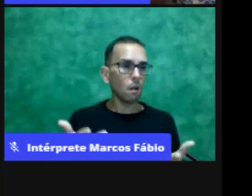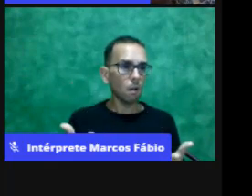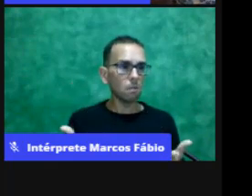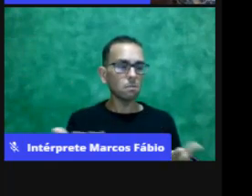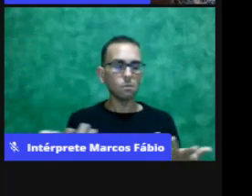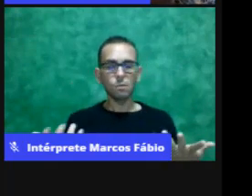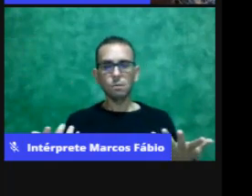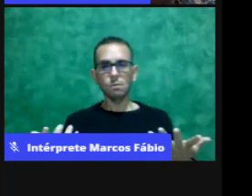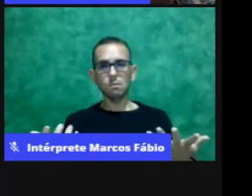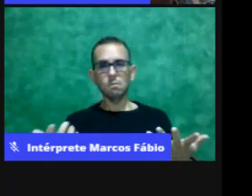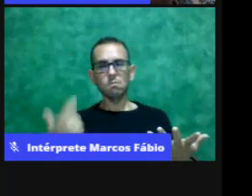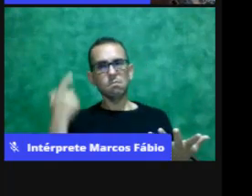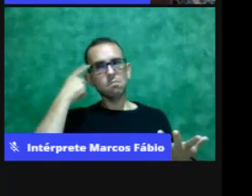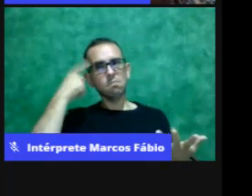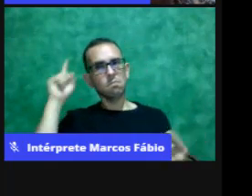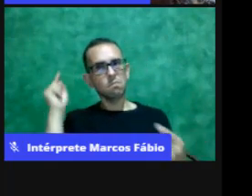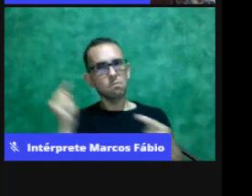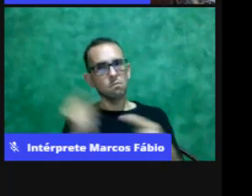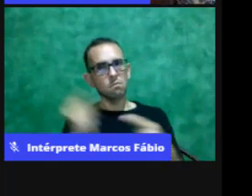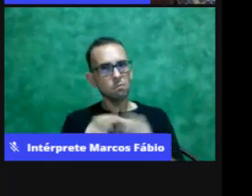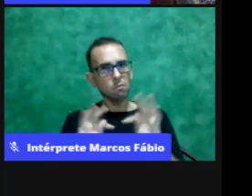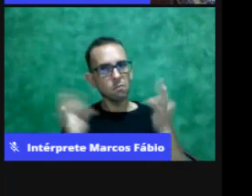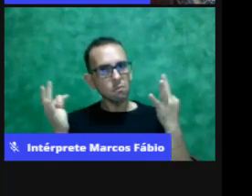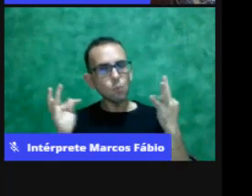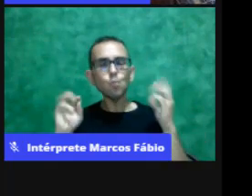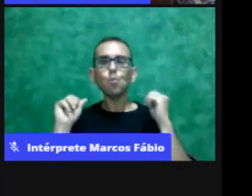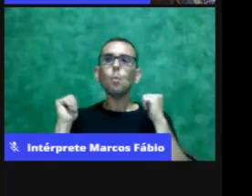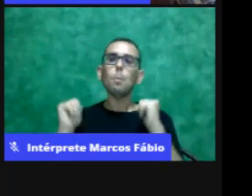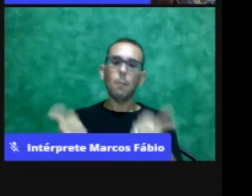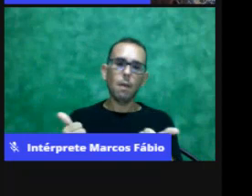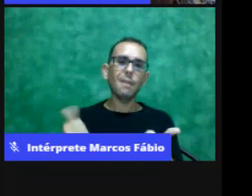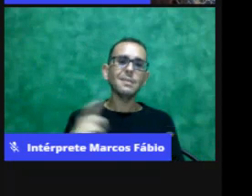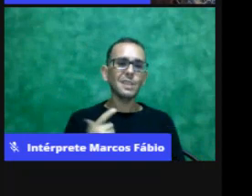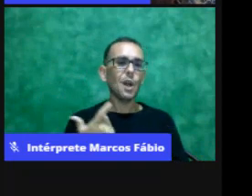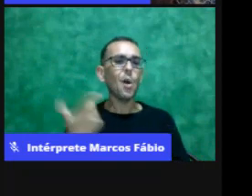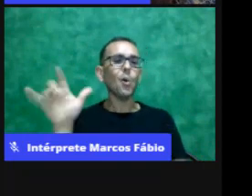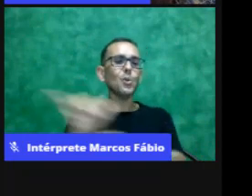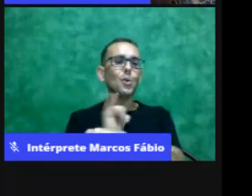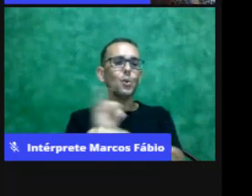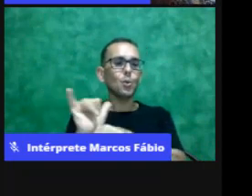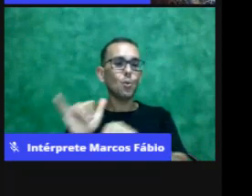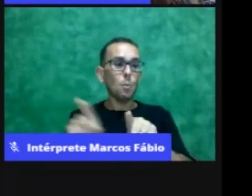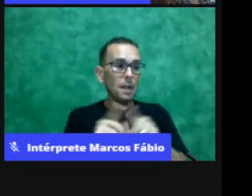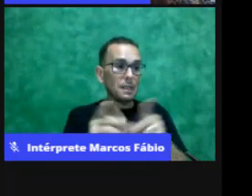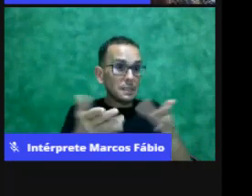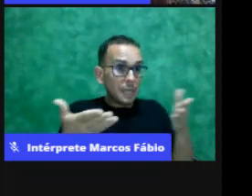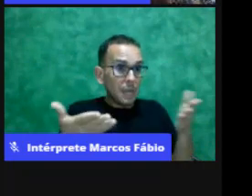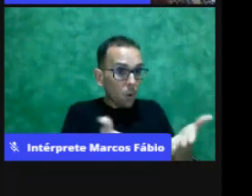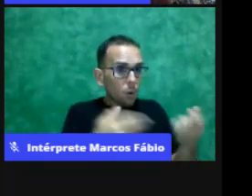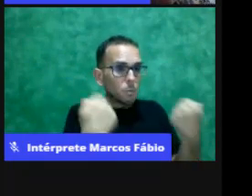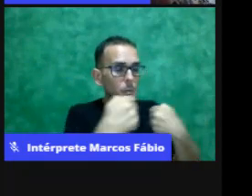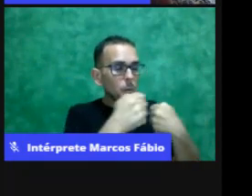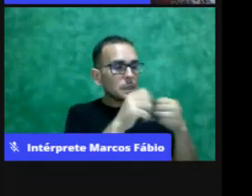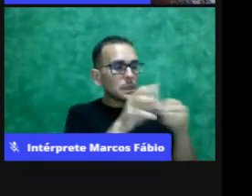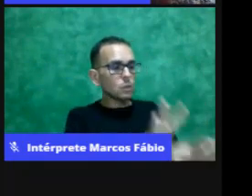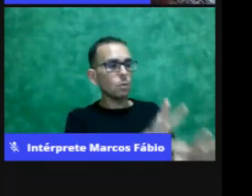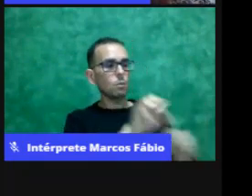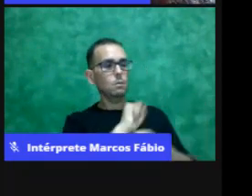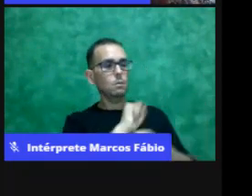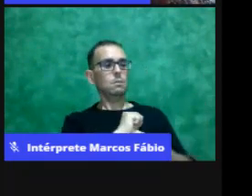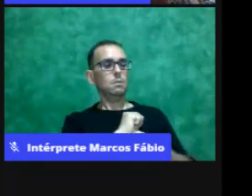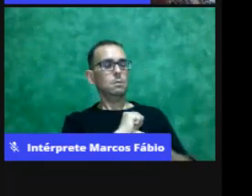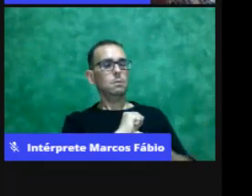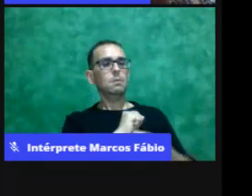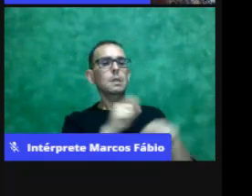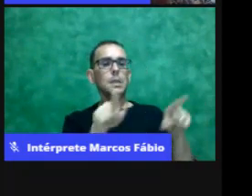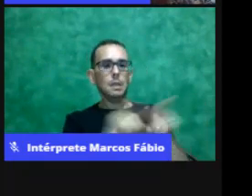muito ligada na tecnologia, tudo bem, eu tinha outros recursos, mas agora eu preciso me apropriar. Mas, ao mesmo tempo